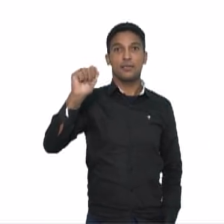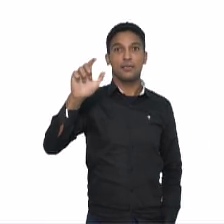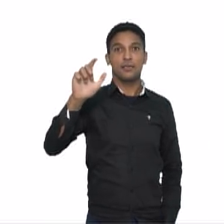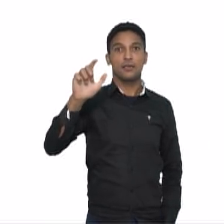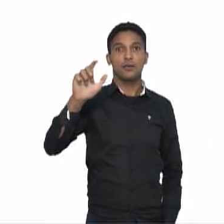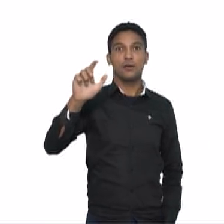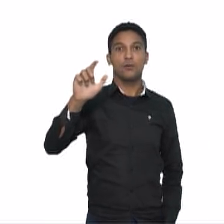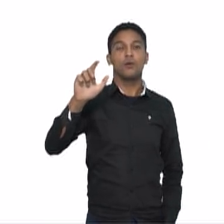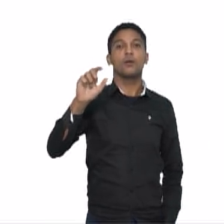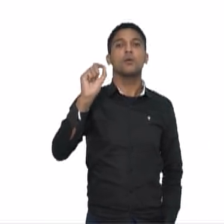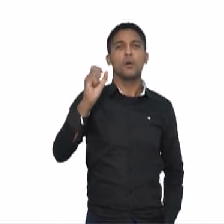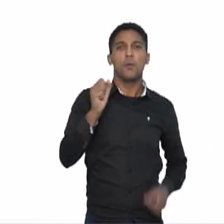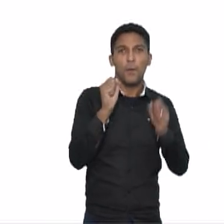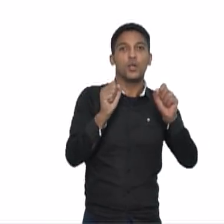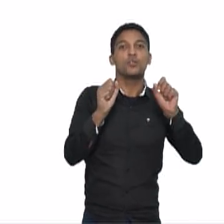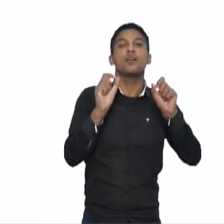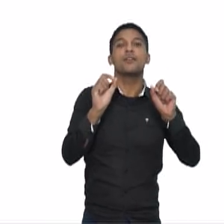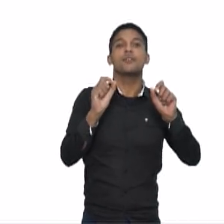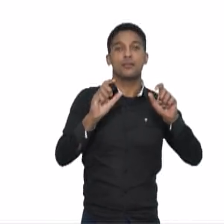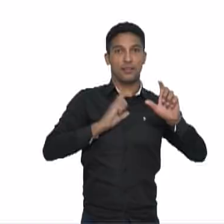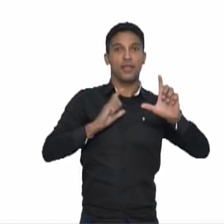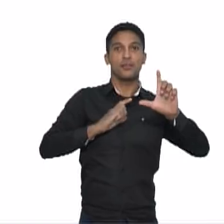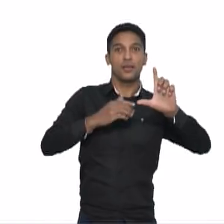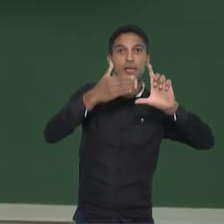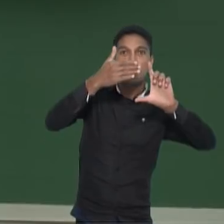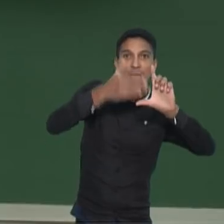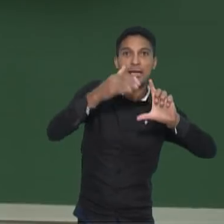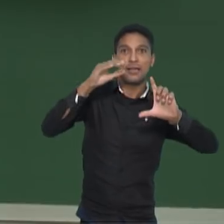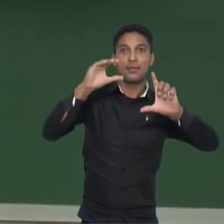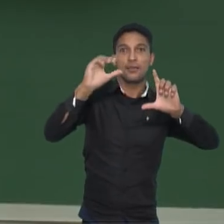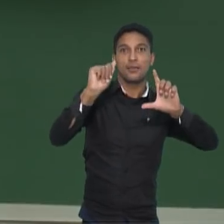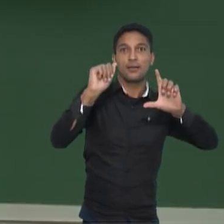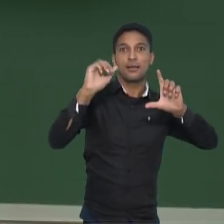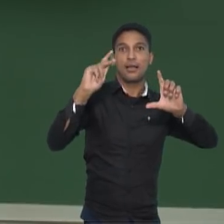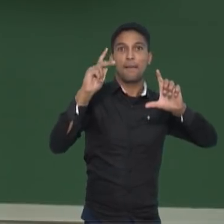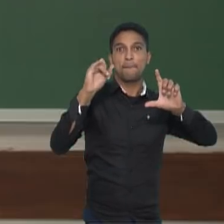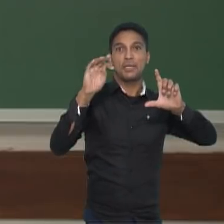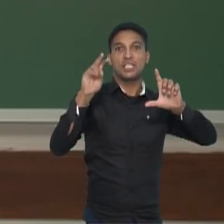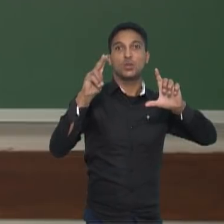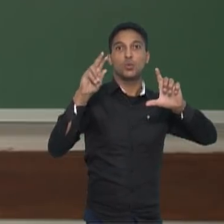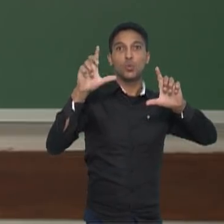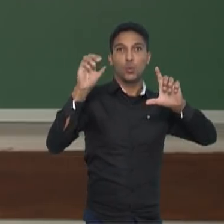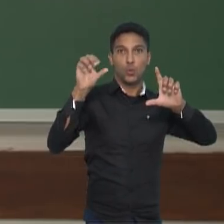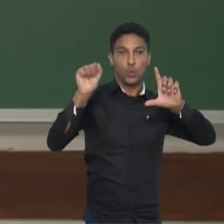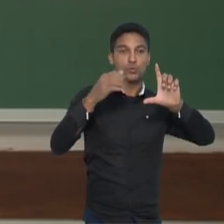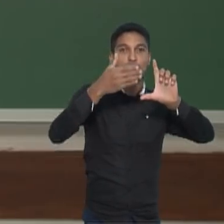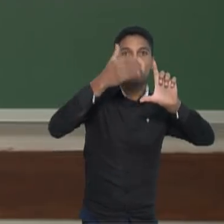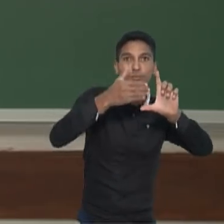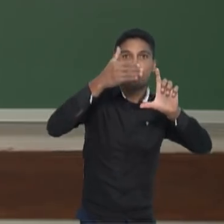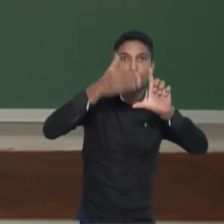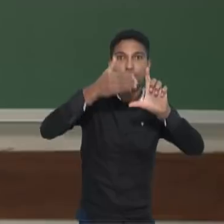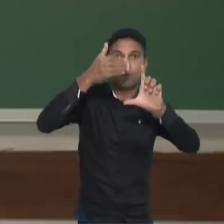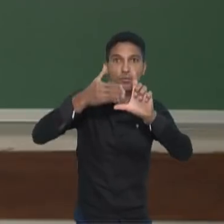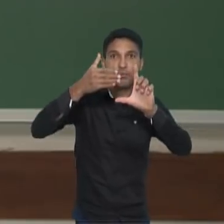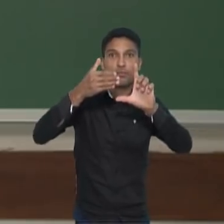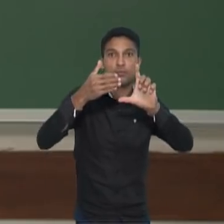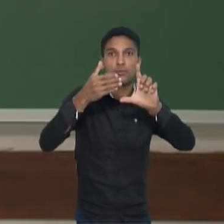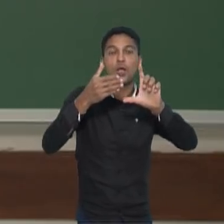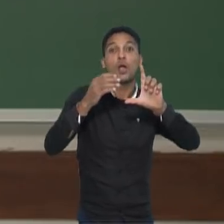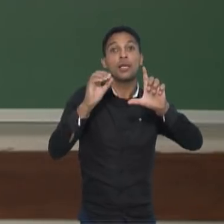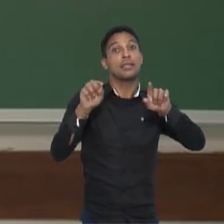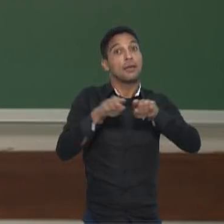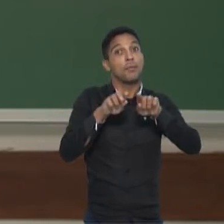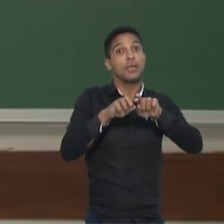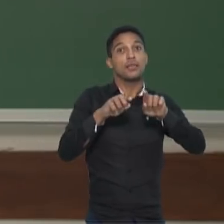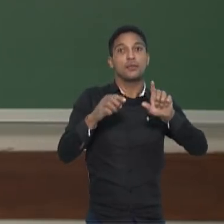ou episódios. Né? Só para vocês refletirem assim, as possibilidades, né, quanto a esse formato.